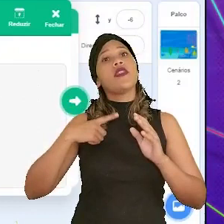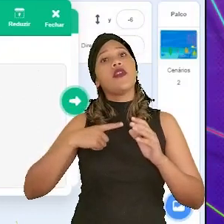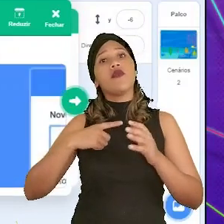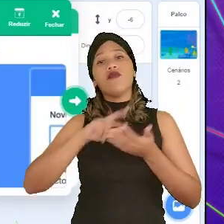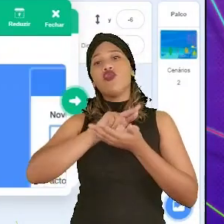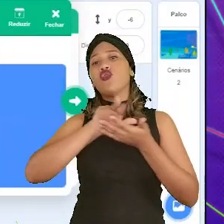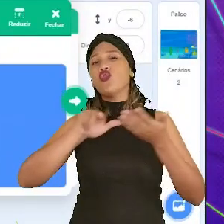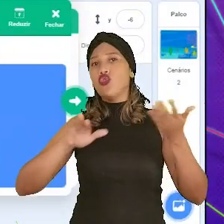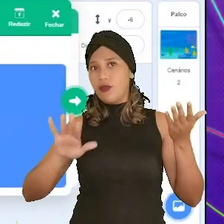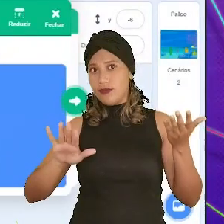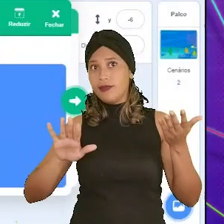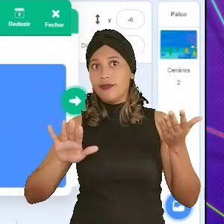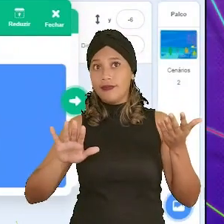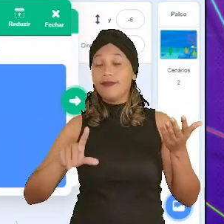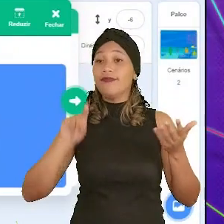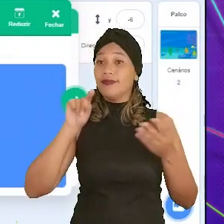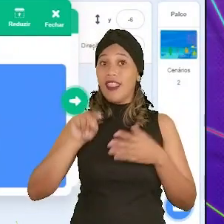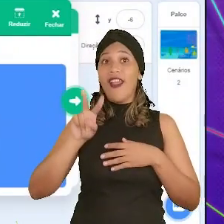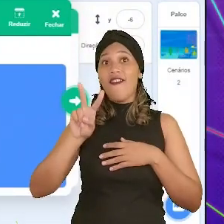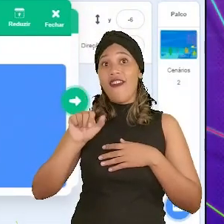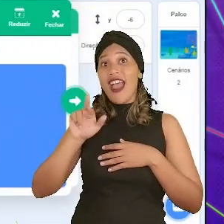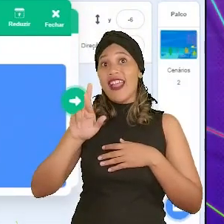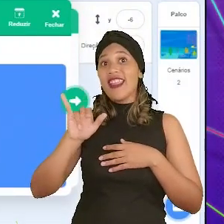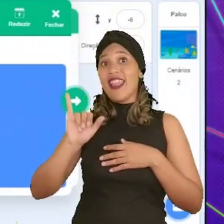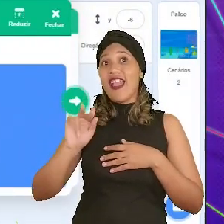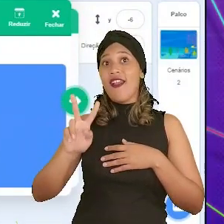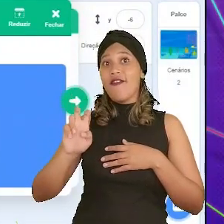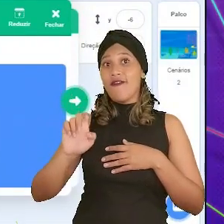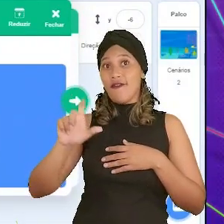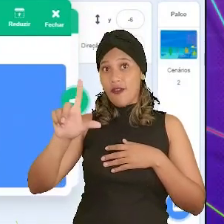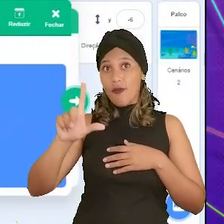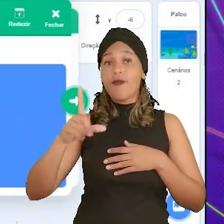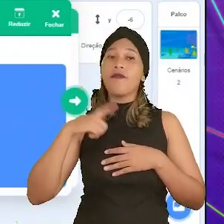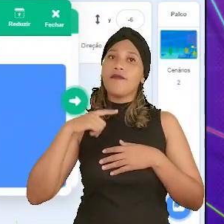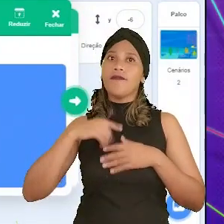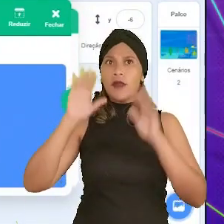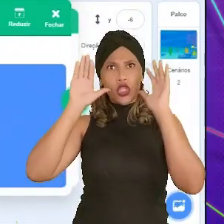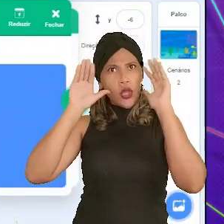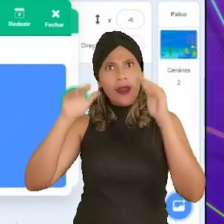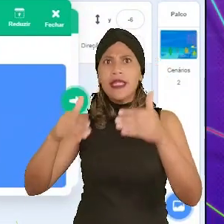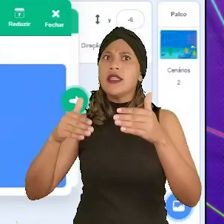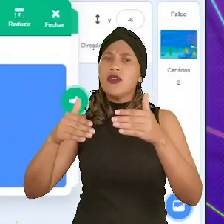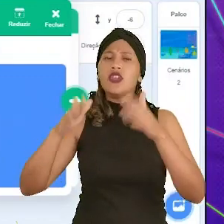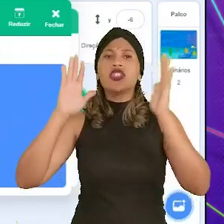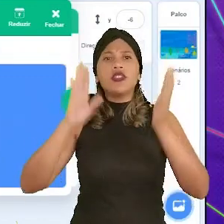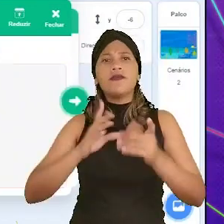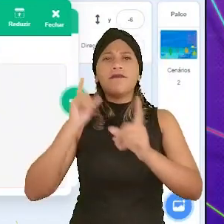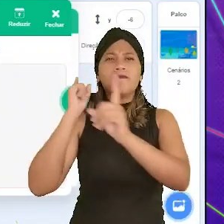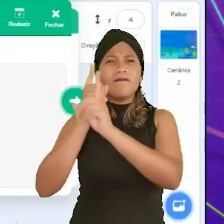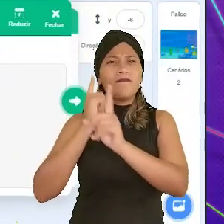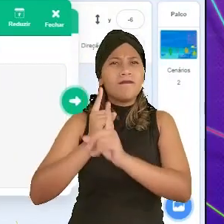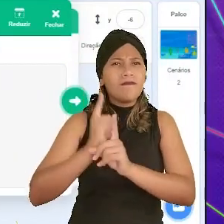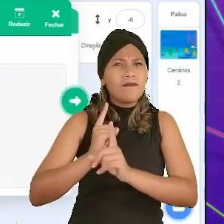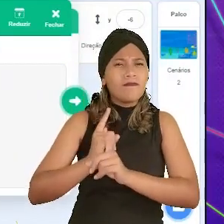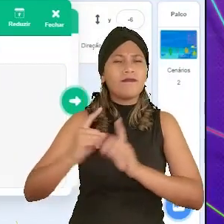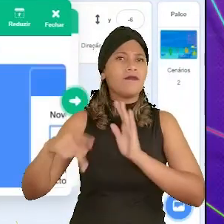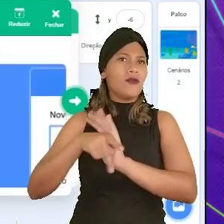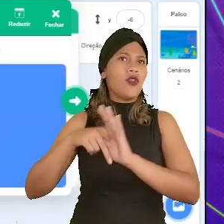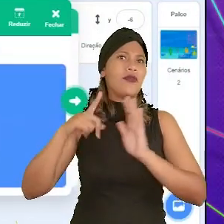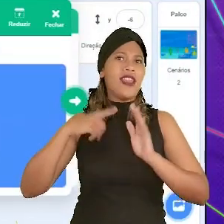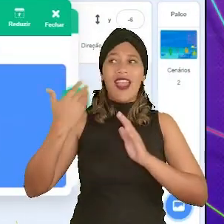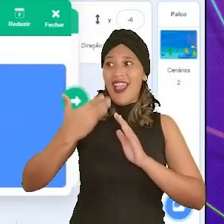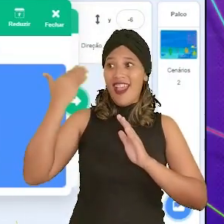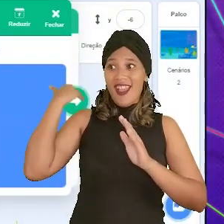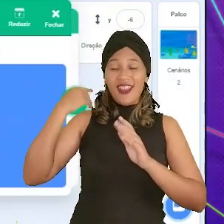bem diferente dos demais. Essa minha variável aí tem um formato bem específico, que a gente já viu diversas vezes enquanto fazíamos esse